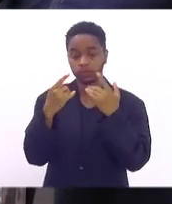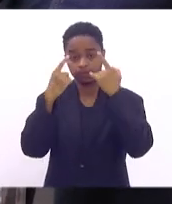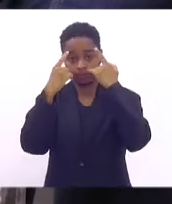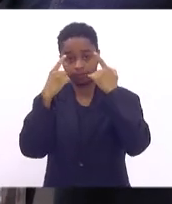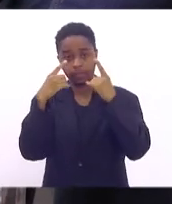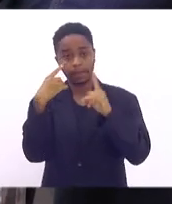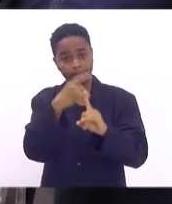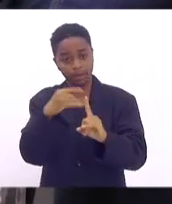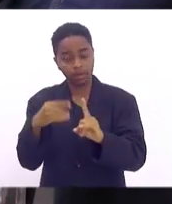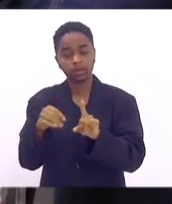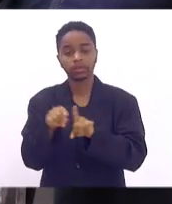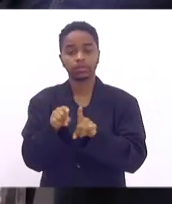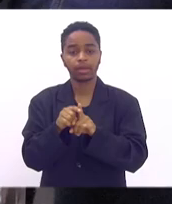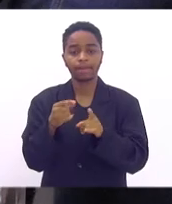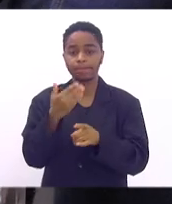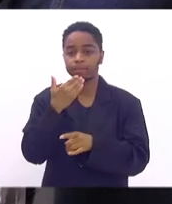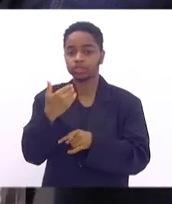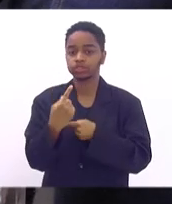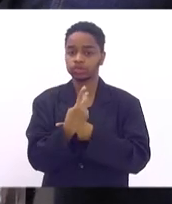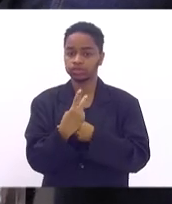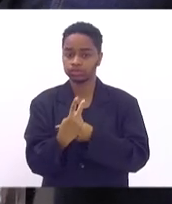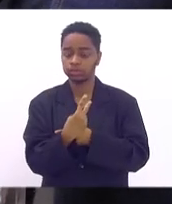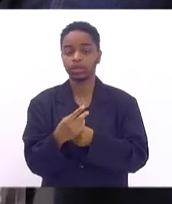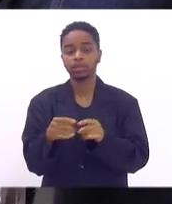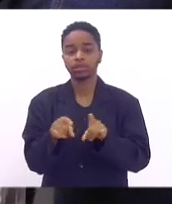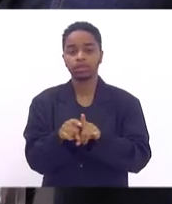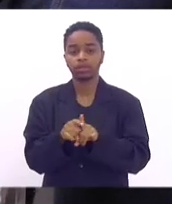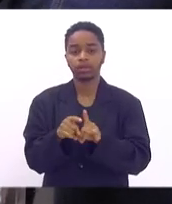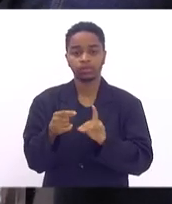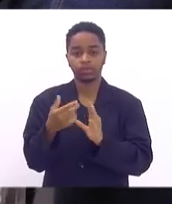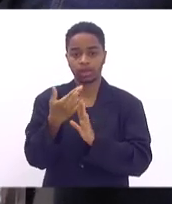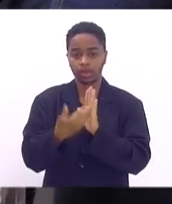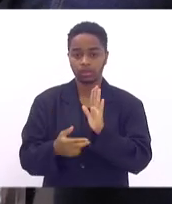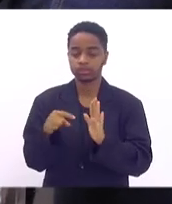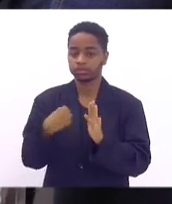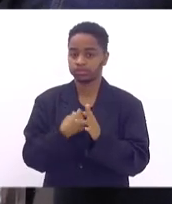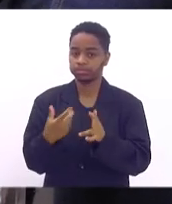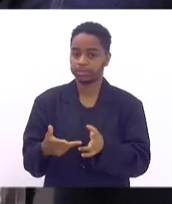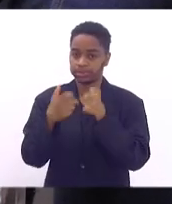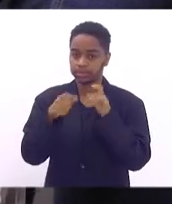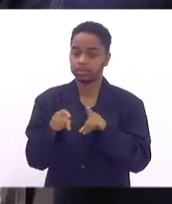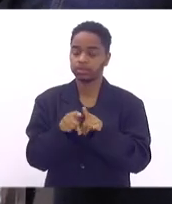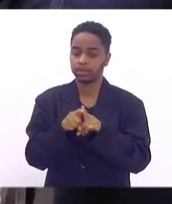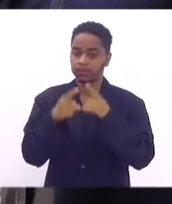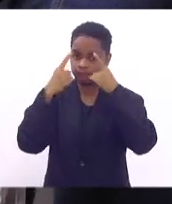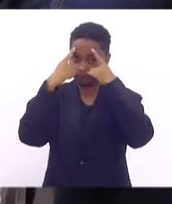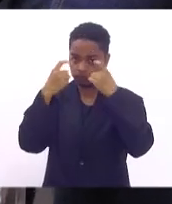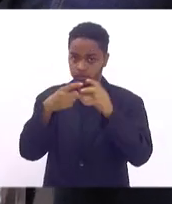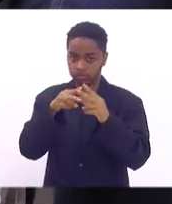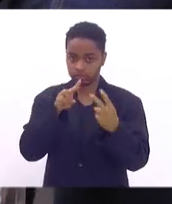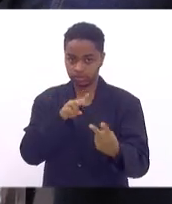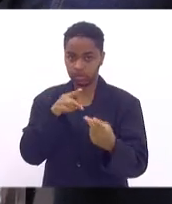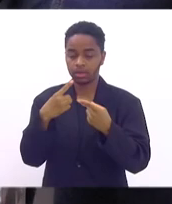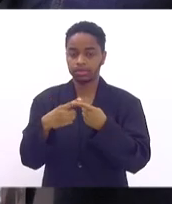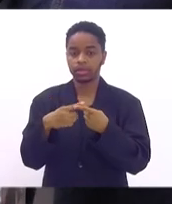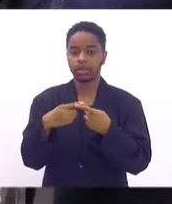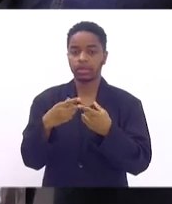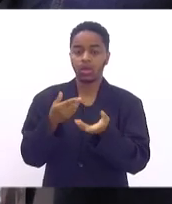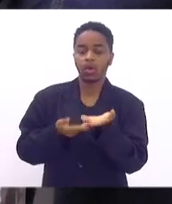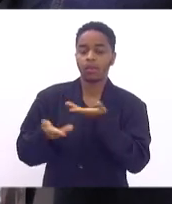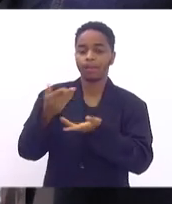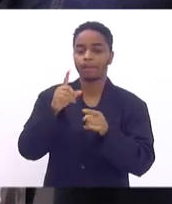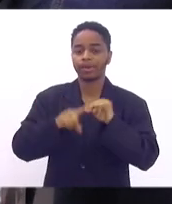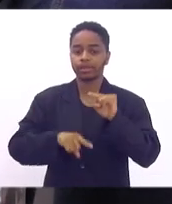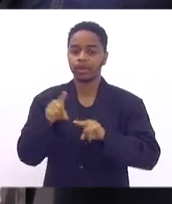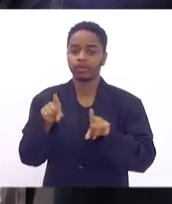medida protetiva, e durante o relato a gente identifica essa violência cibernética contra a mulher, nesse compartilhamento de material, fotos e vídeos